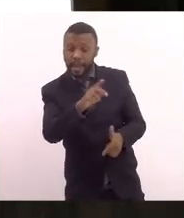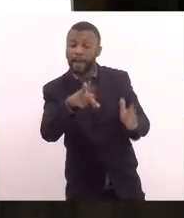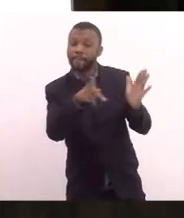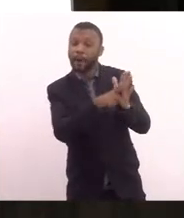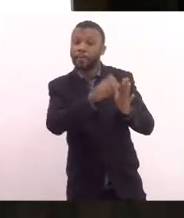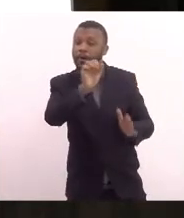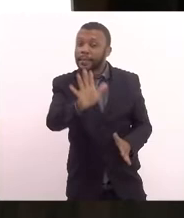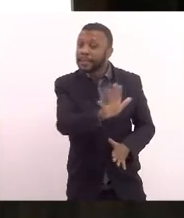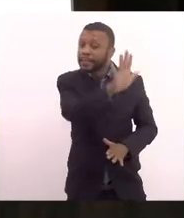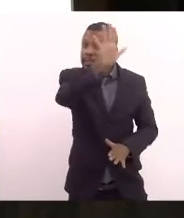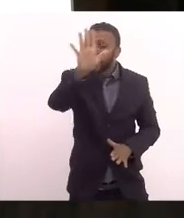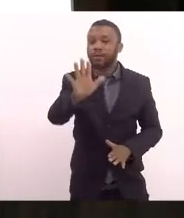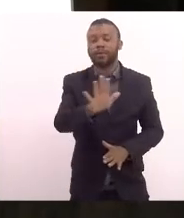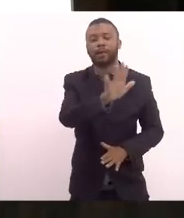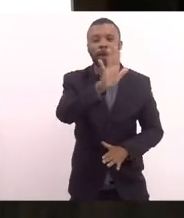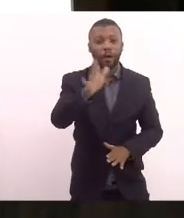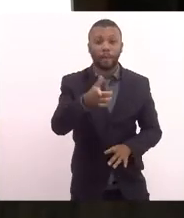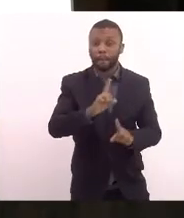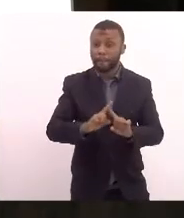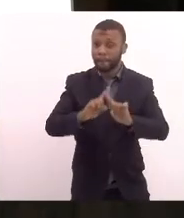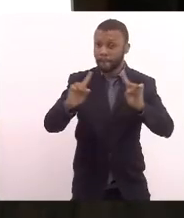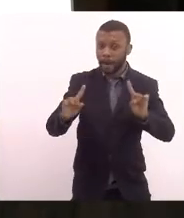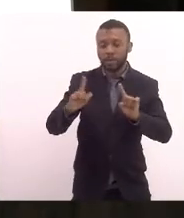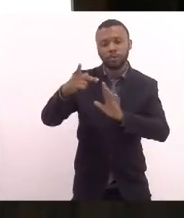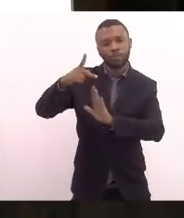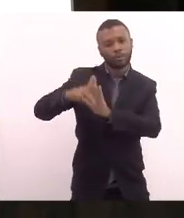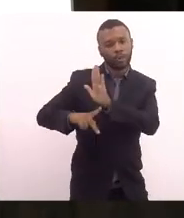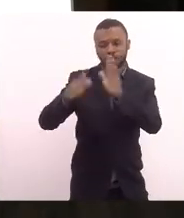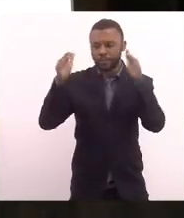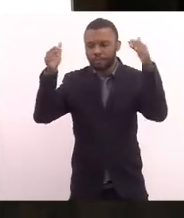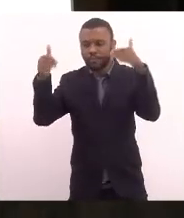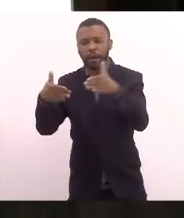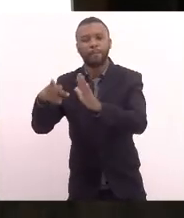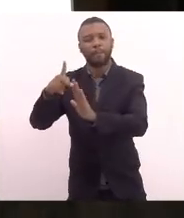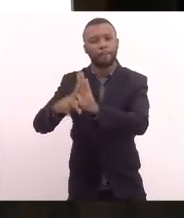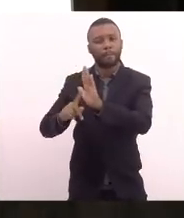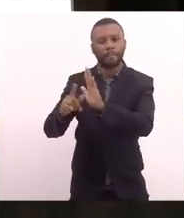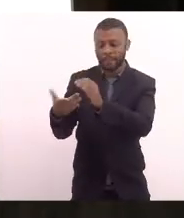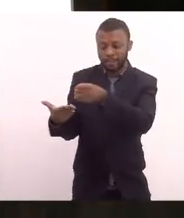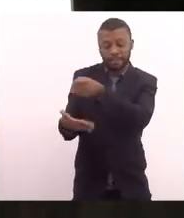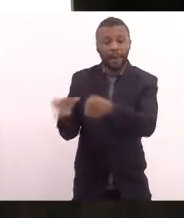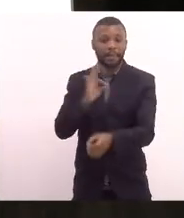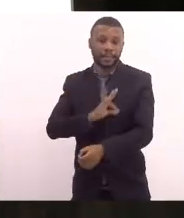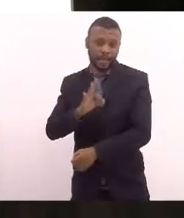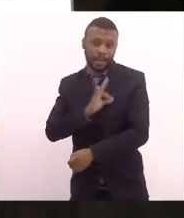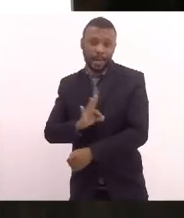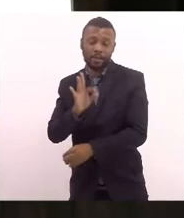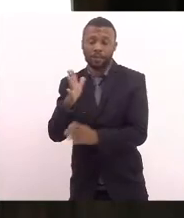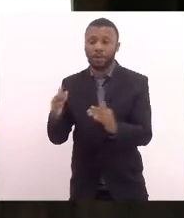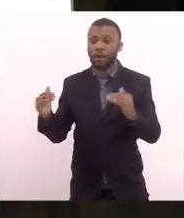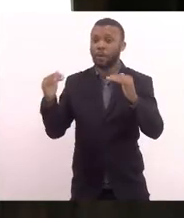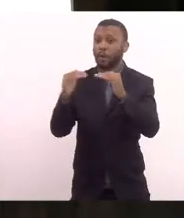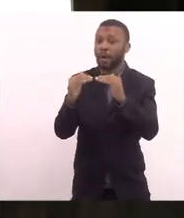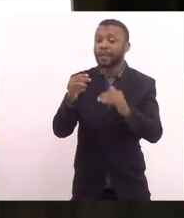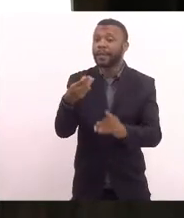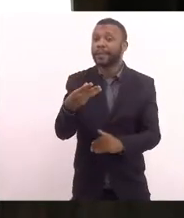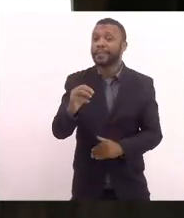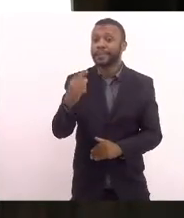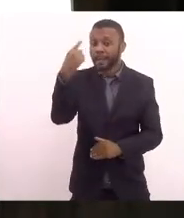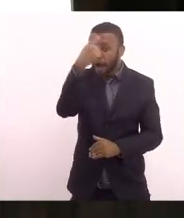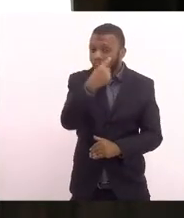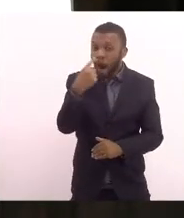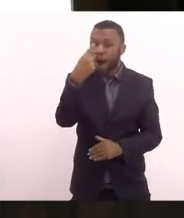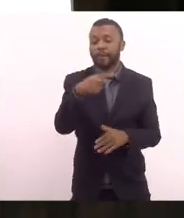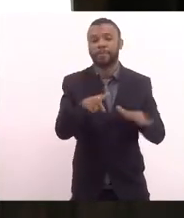esse projeto, esse piso salarial, ele correspondia a 30 horas semanais.